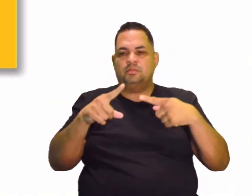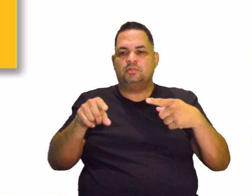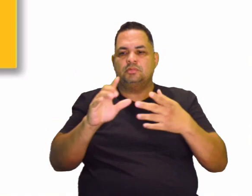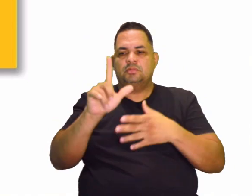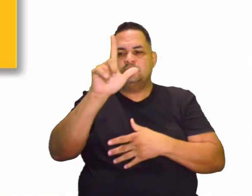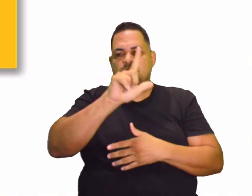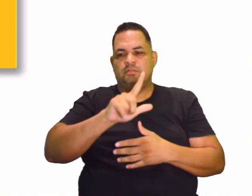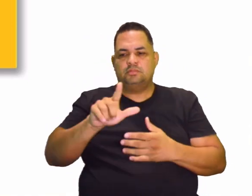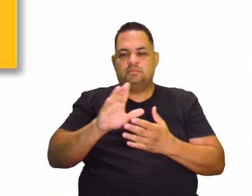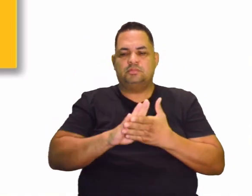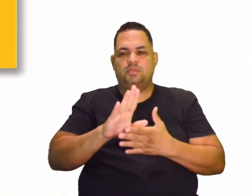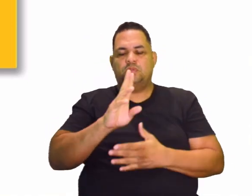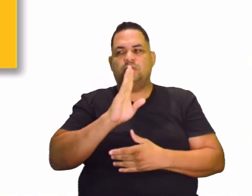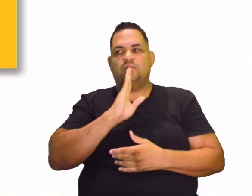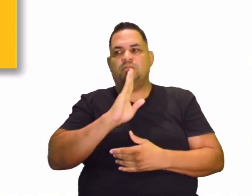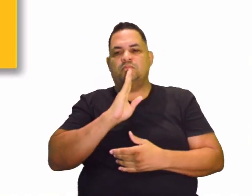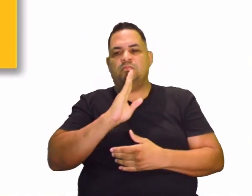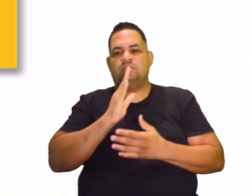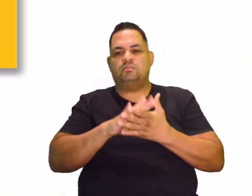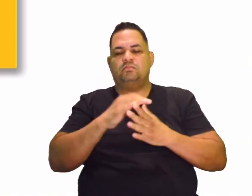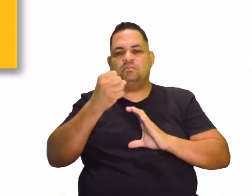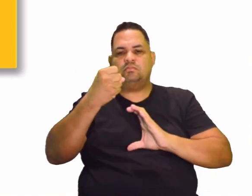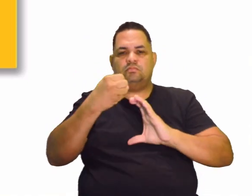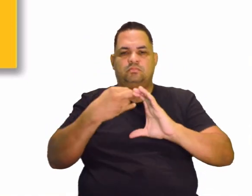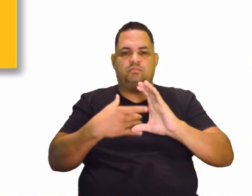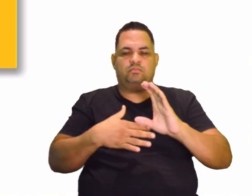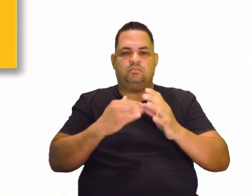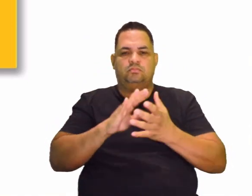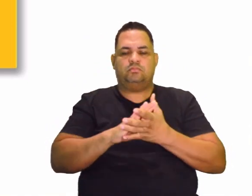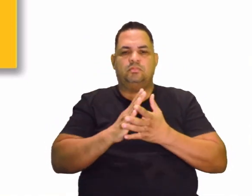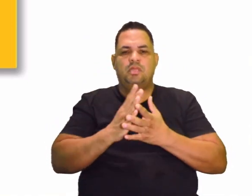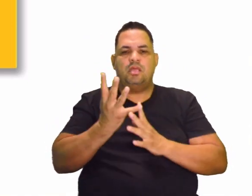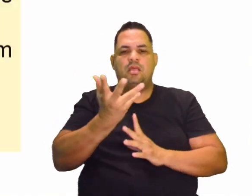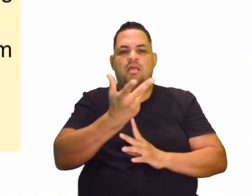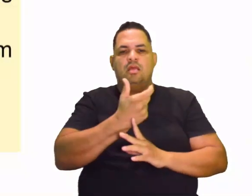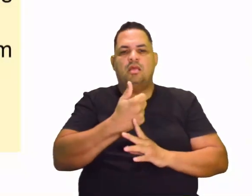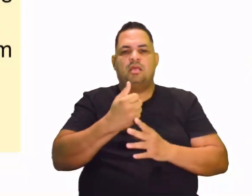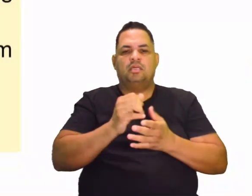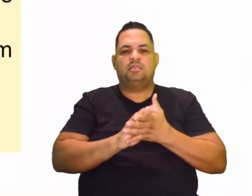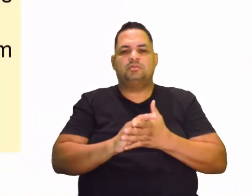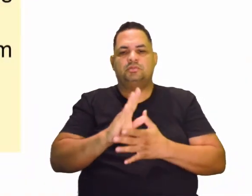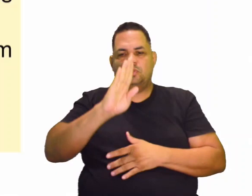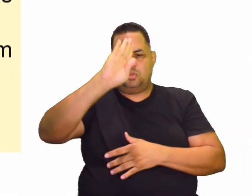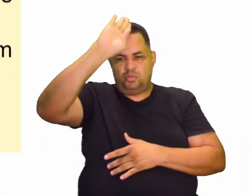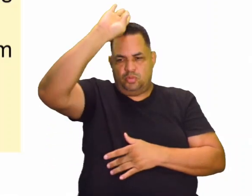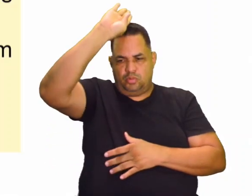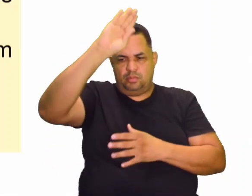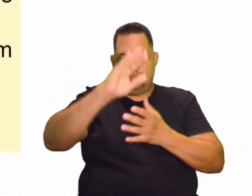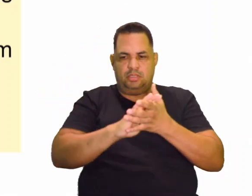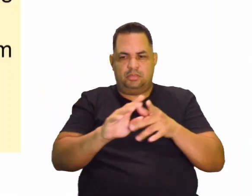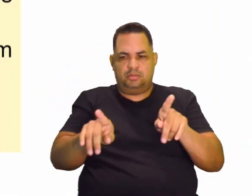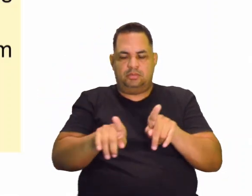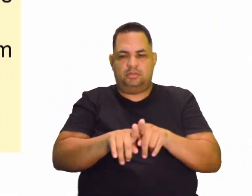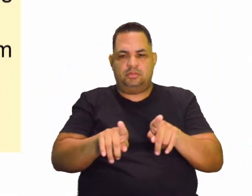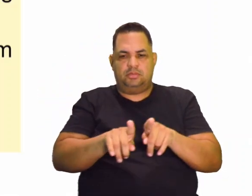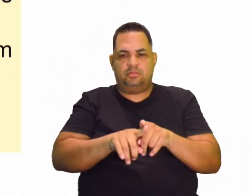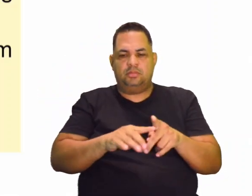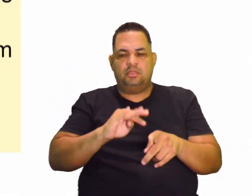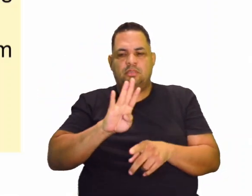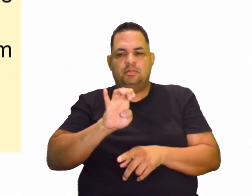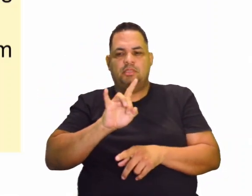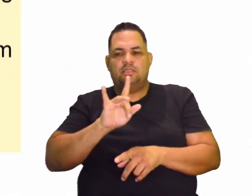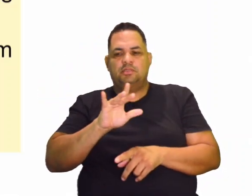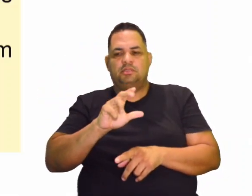Vocês vão conhecer, então, as características da arte romana e bizantina, já no período medieval.